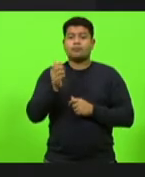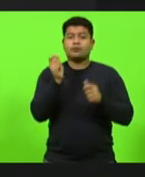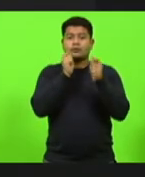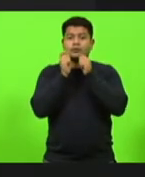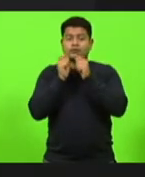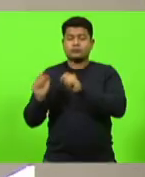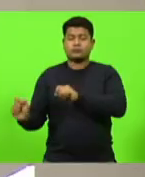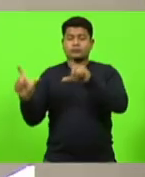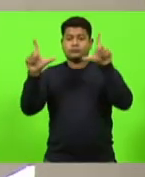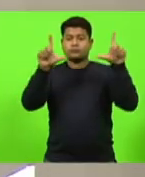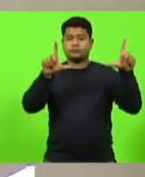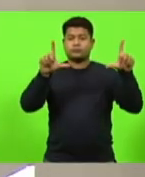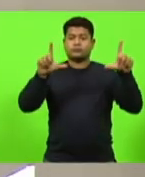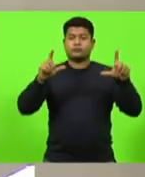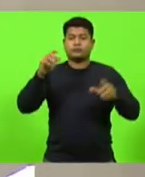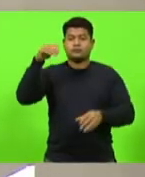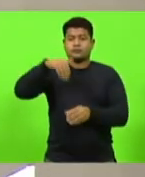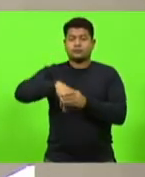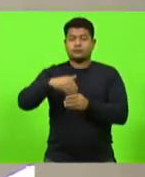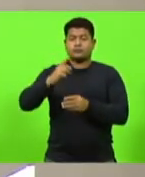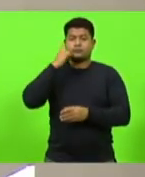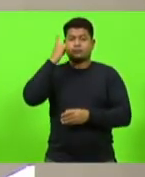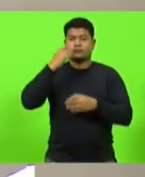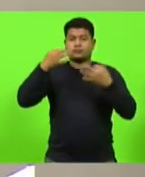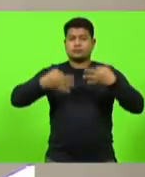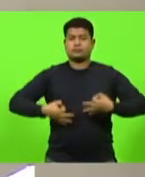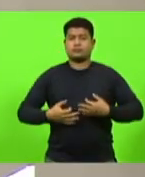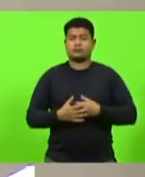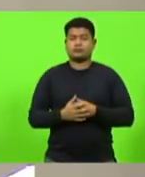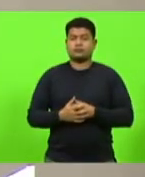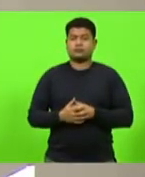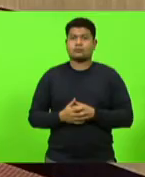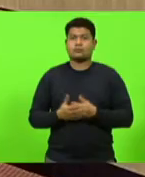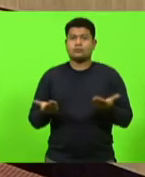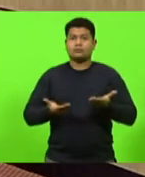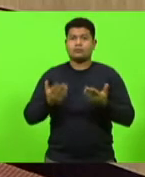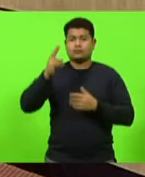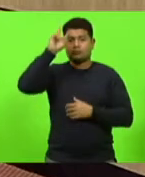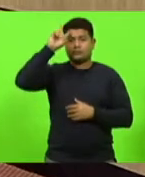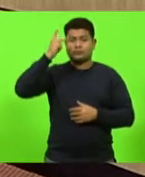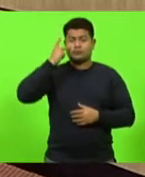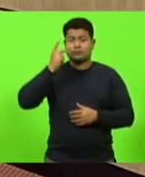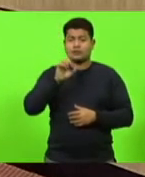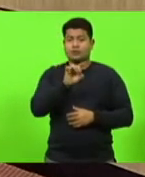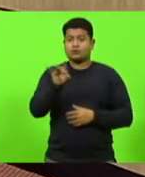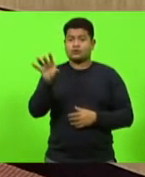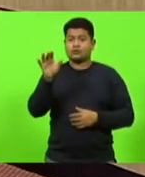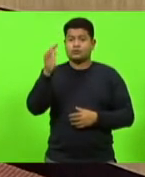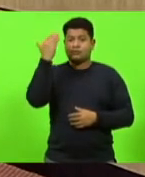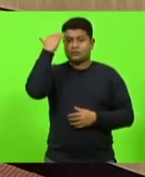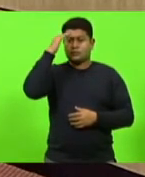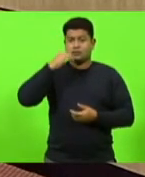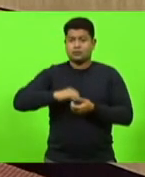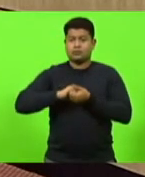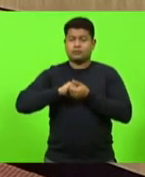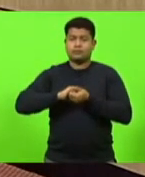senhores deputados possam exercer seu direito de voto. Pela ordem, deputado Milton Obos. Senhor presidente, só para